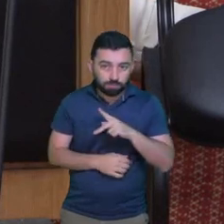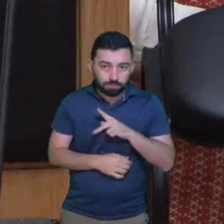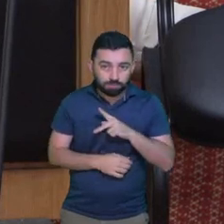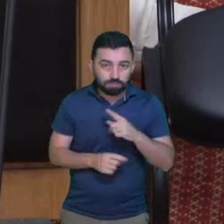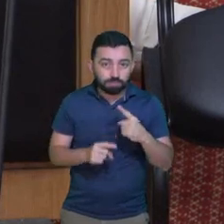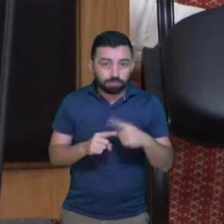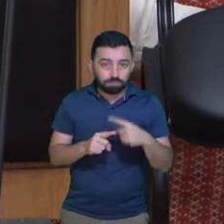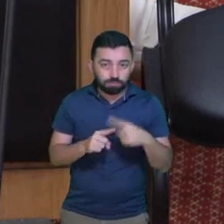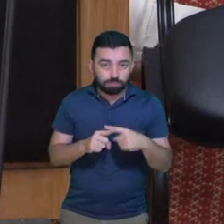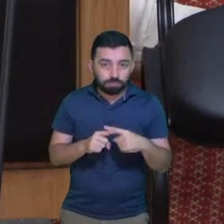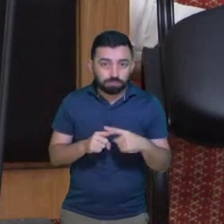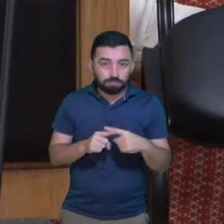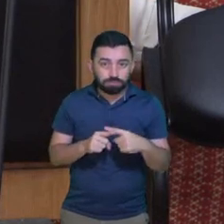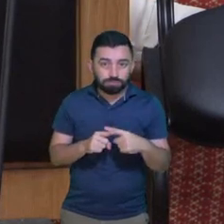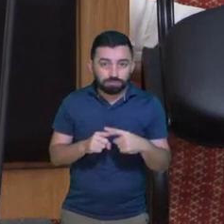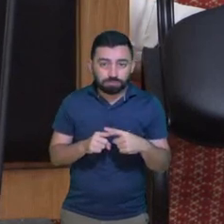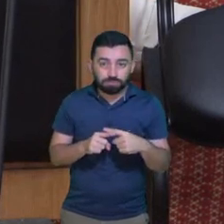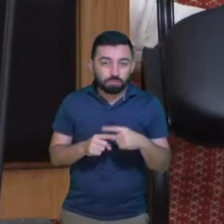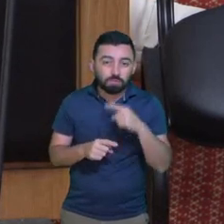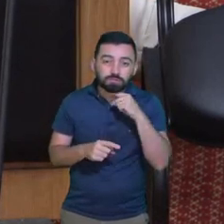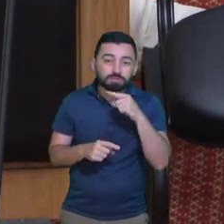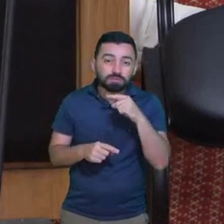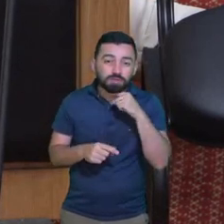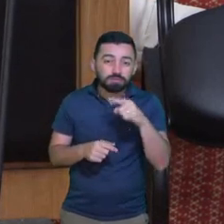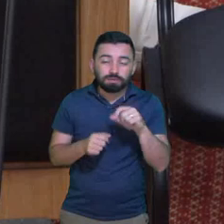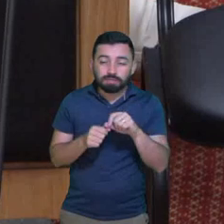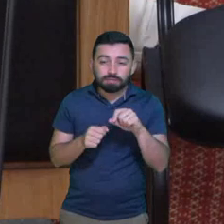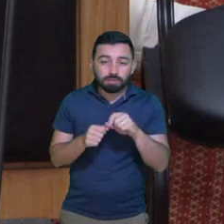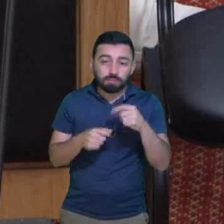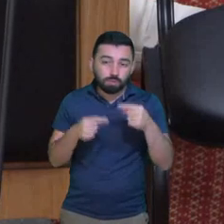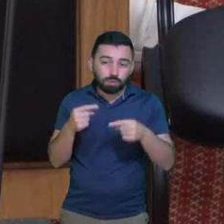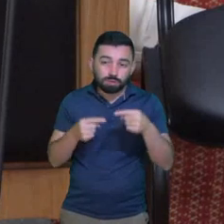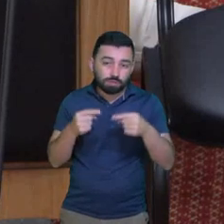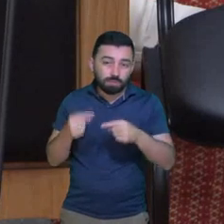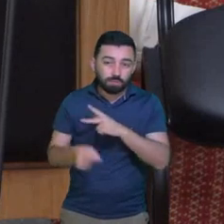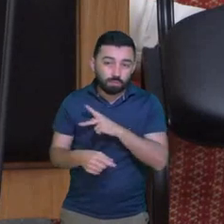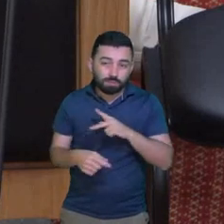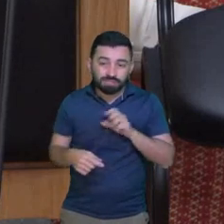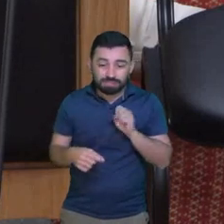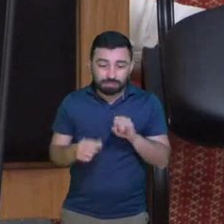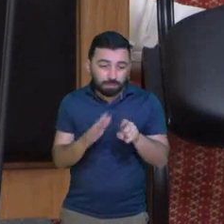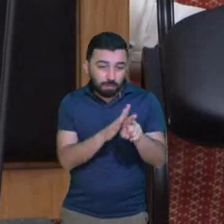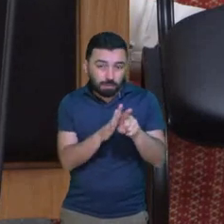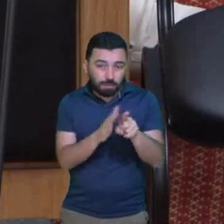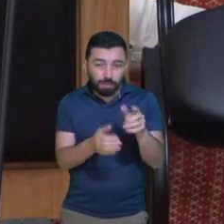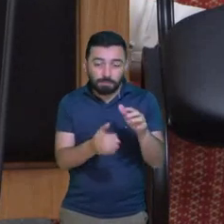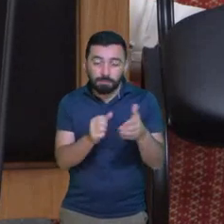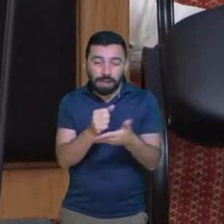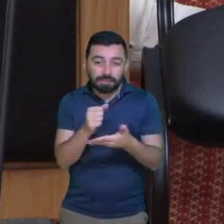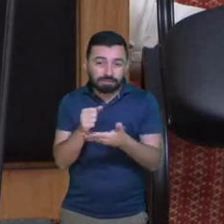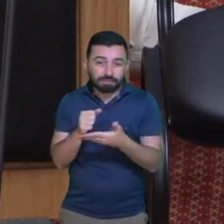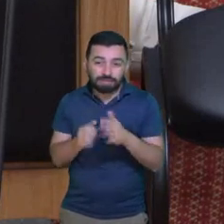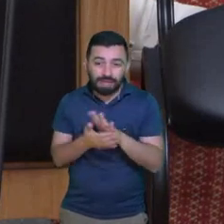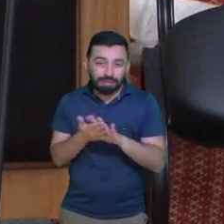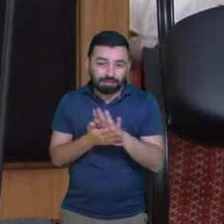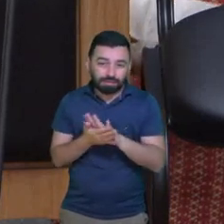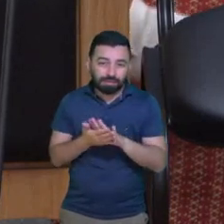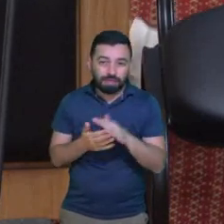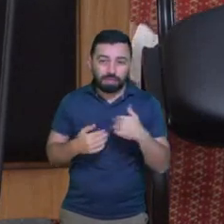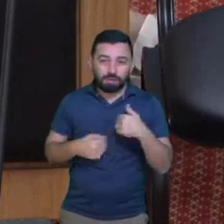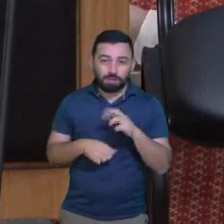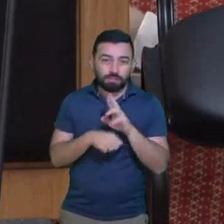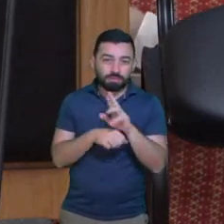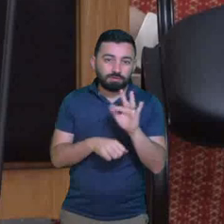eh não se faz uma política pública sem consultar todas as bases não é porque eu estou aqui representando a